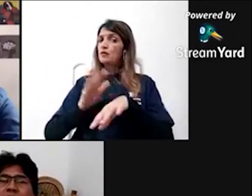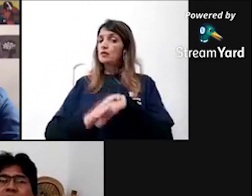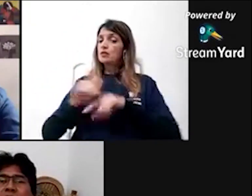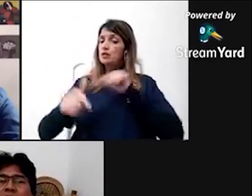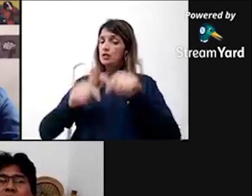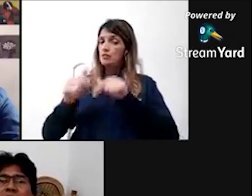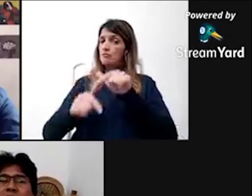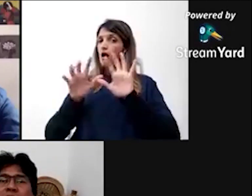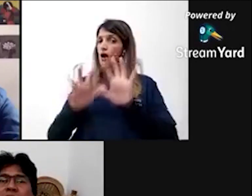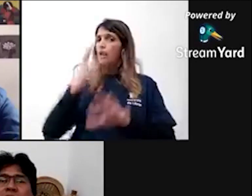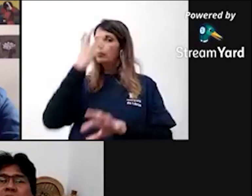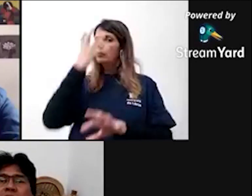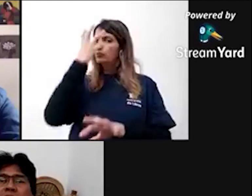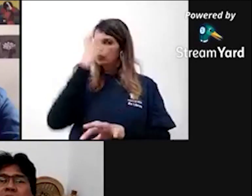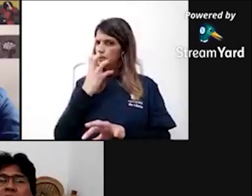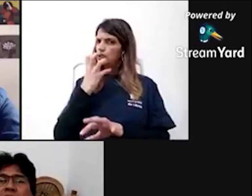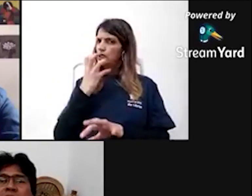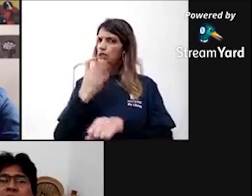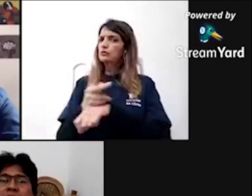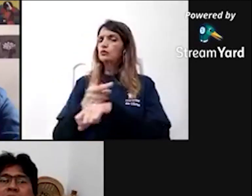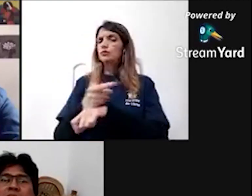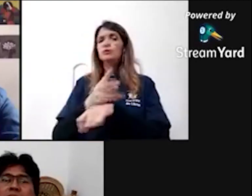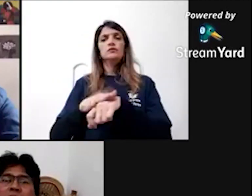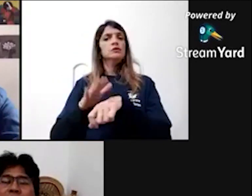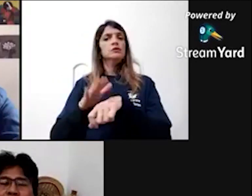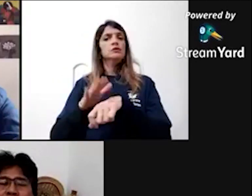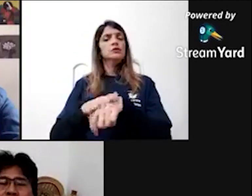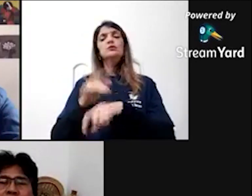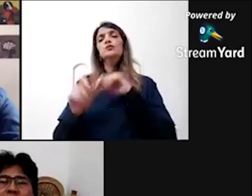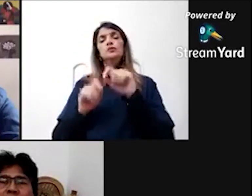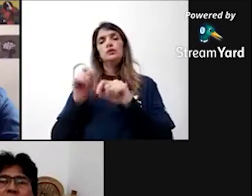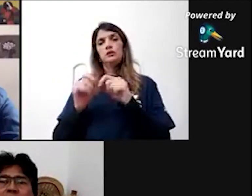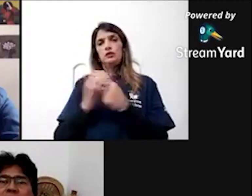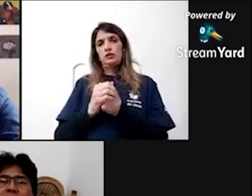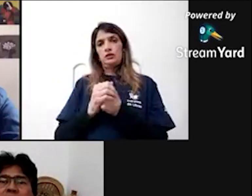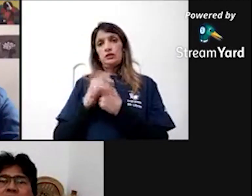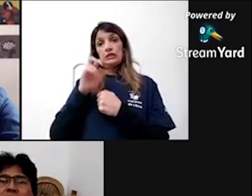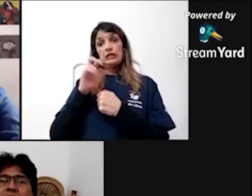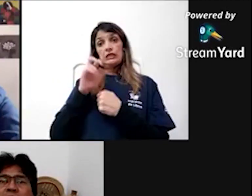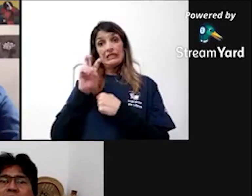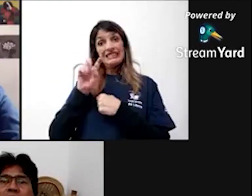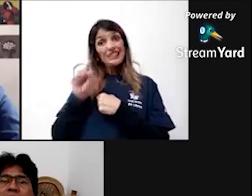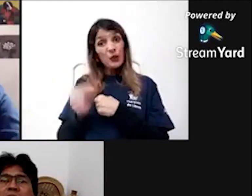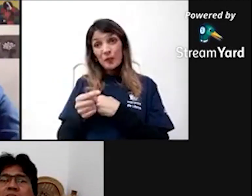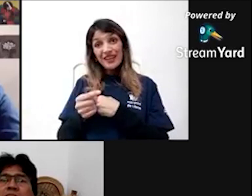e que temos procurado fazer 5 mil pessoas